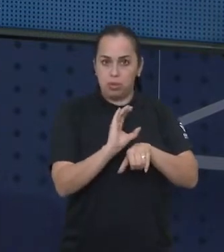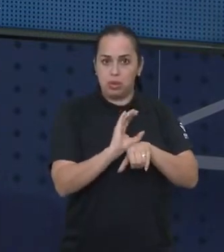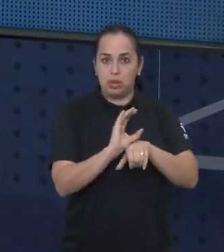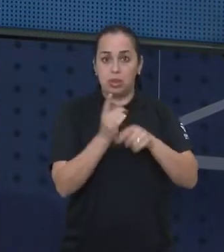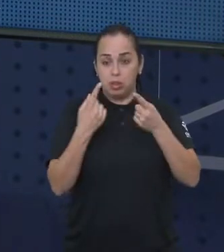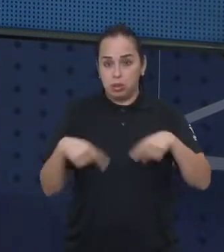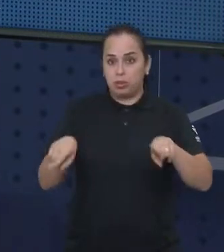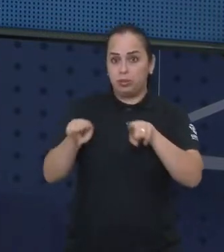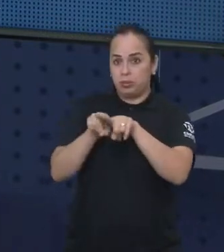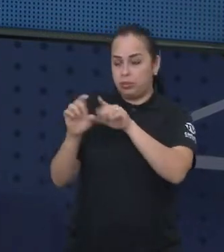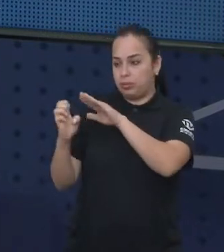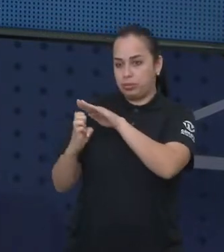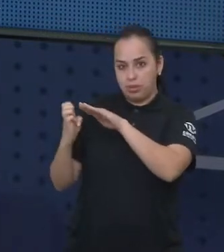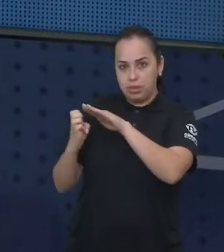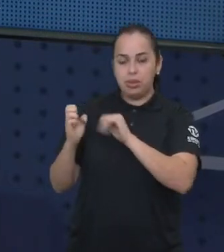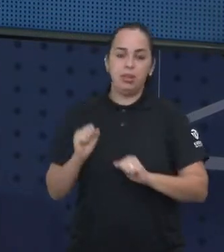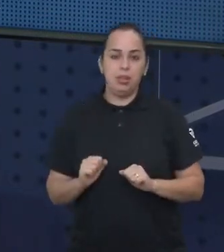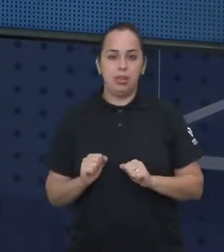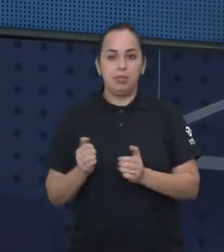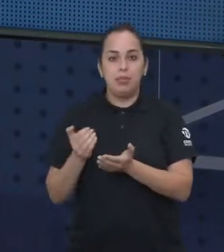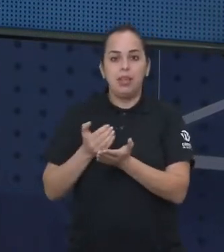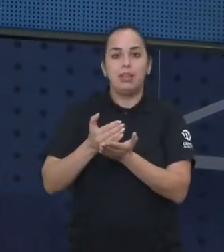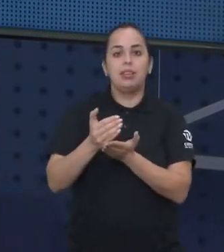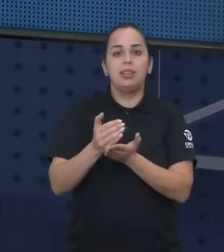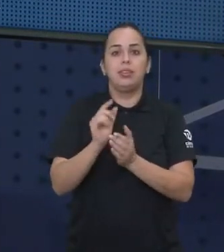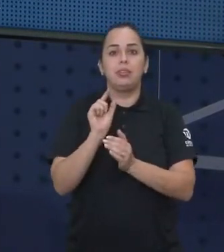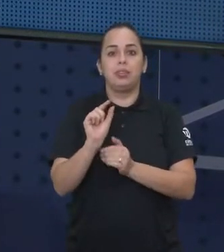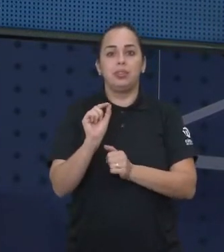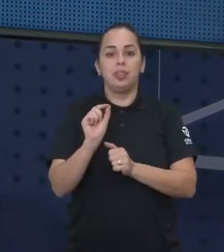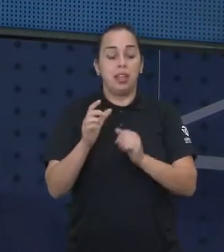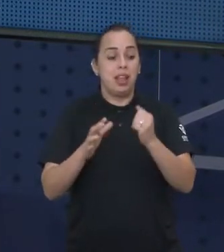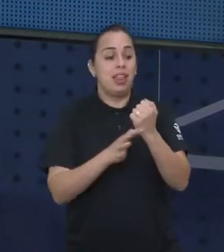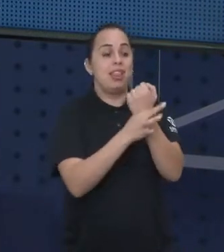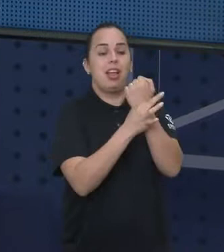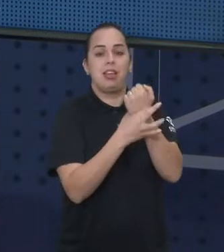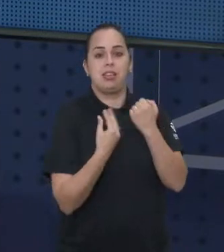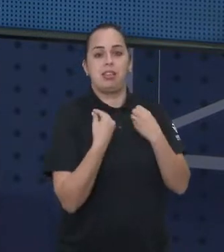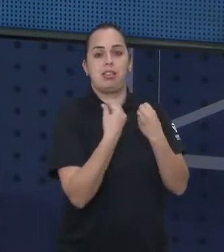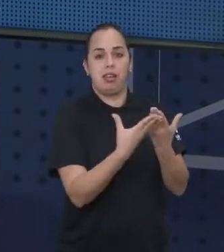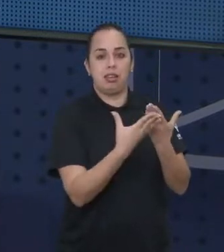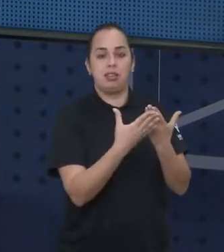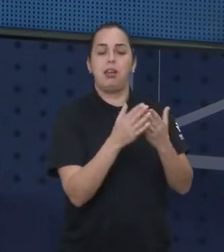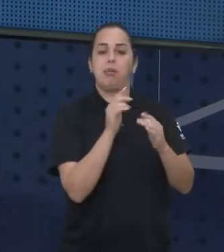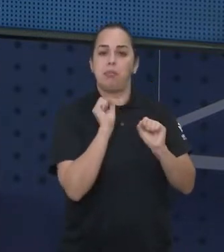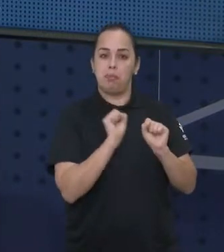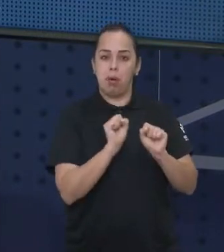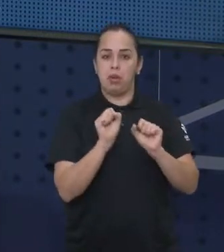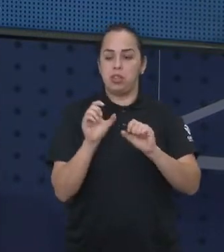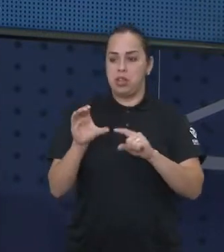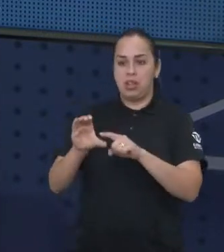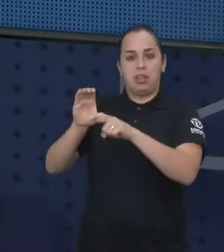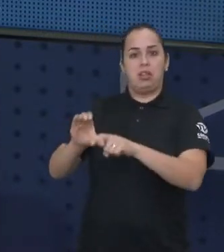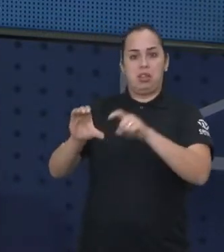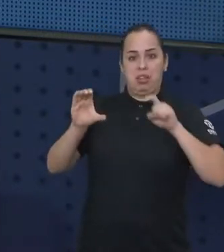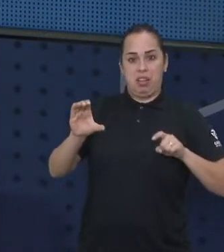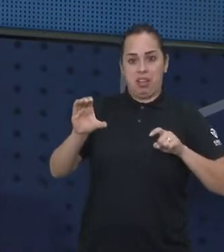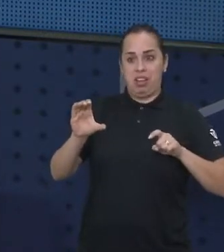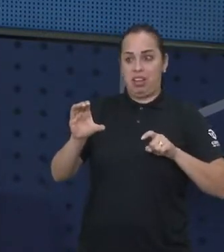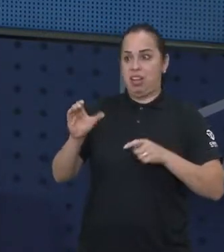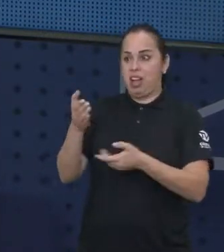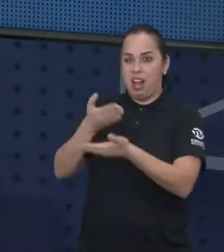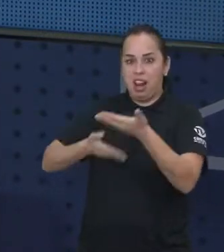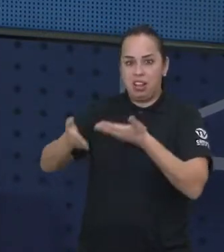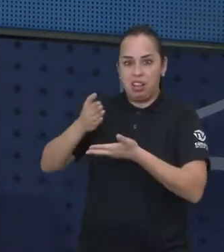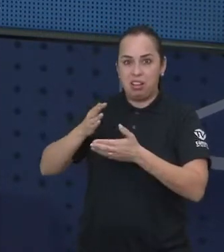capacitação profissional com parcerias com o terceiro setor a iniciativa Visa trazer mais segurança às mulheres para que elas possam